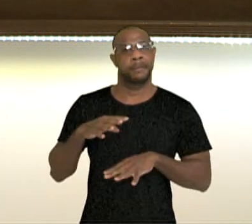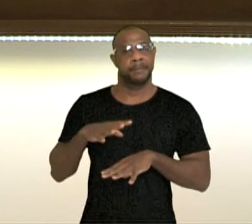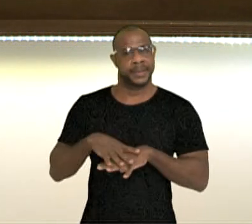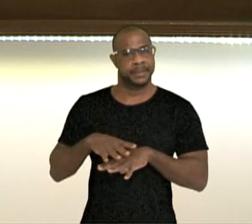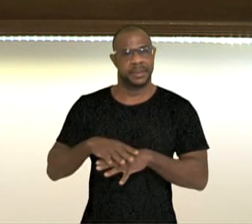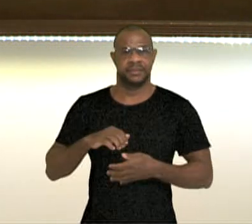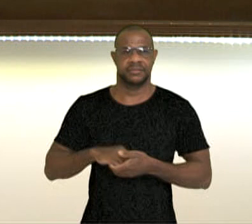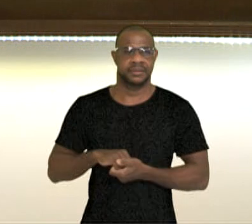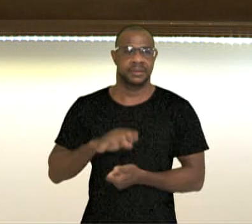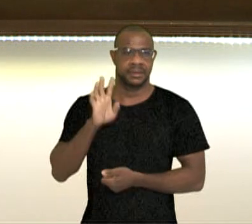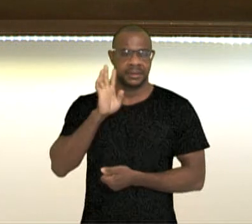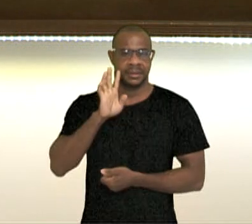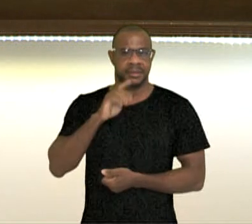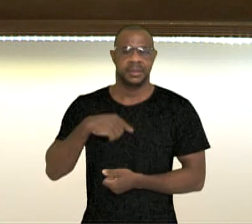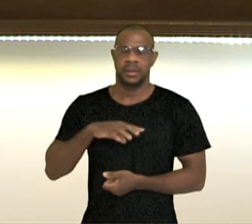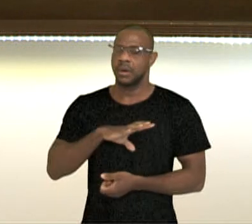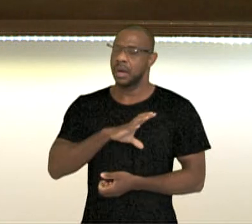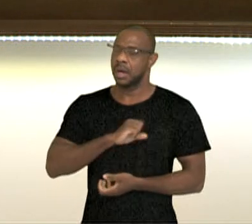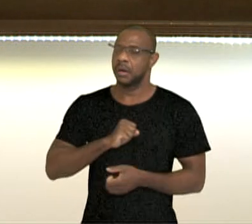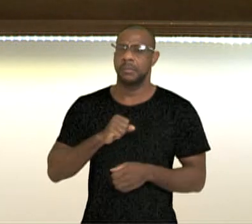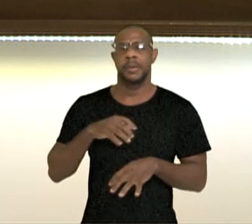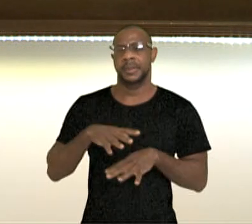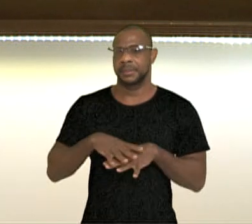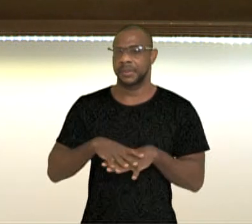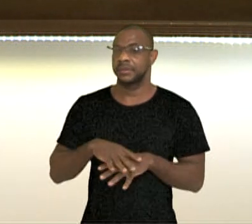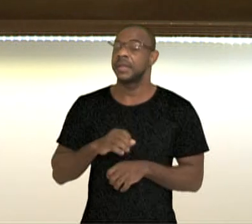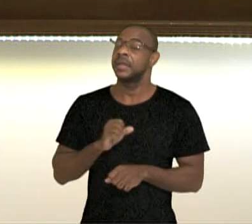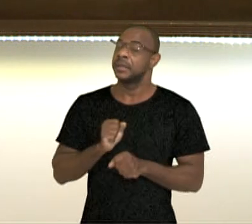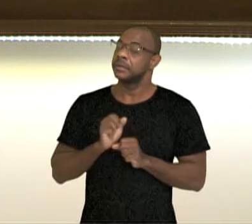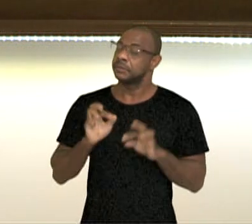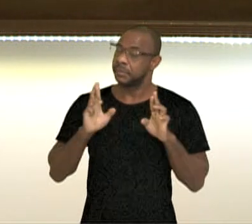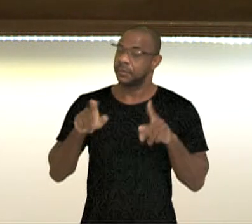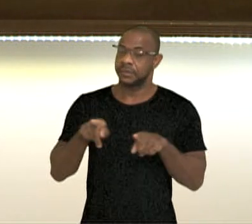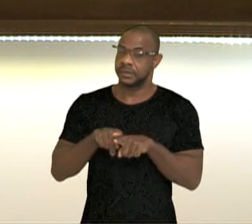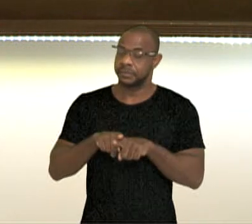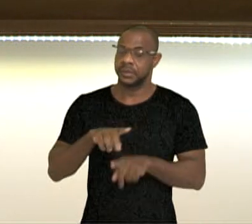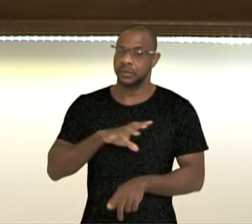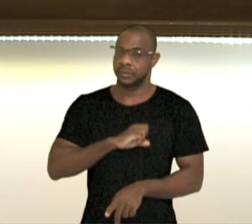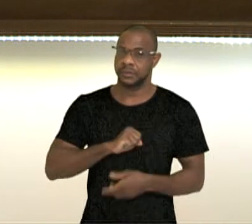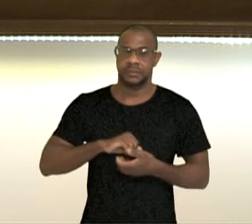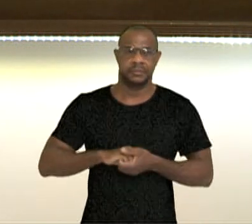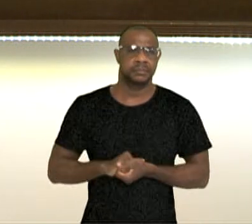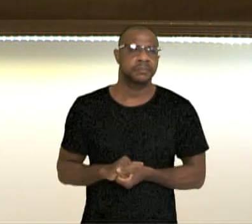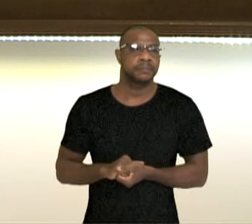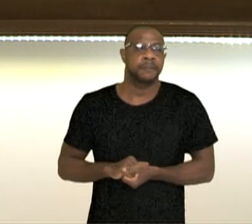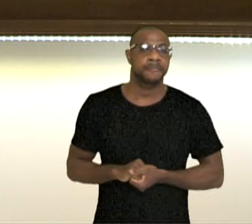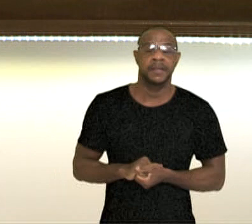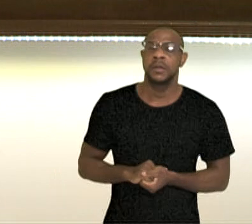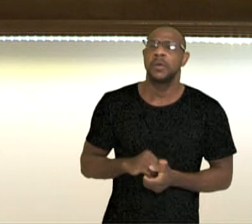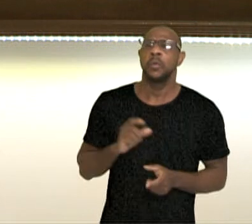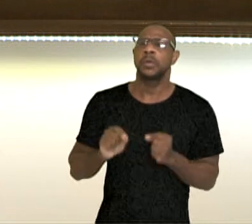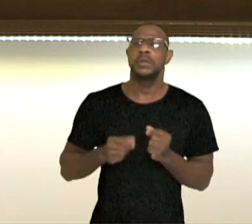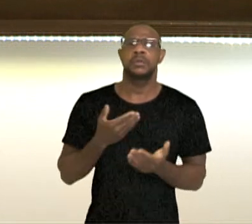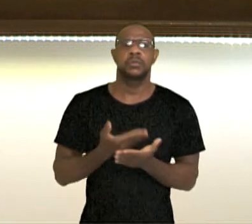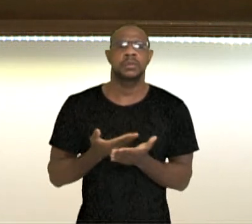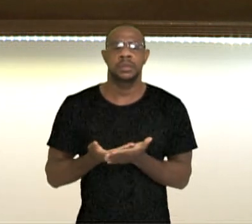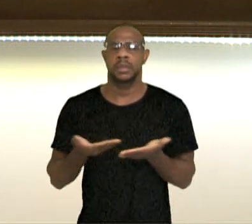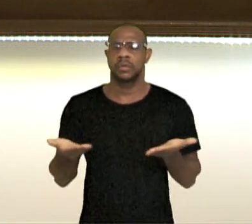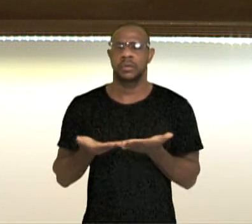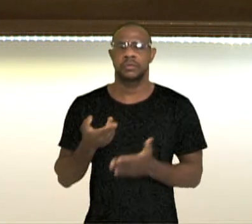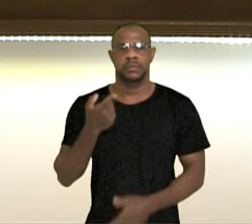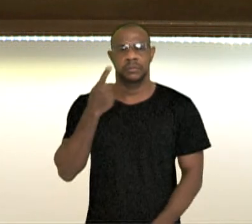né? Eu amo matemática, espero que vocês também gostem da matemática. E o que será que nós vamos estudar hoje? Vamos lá